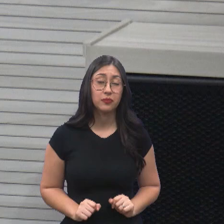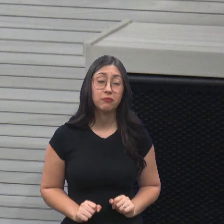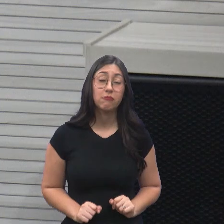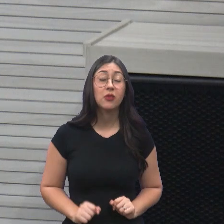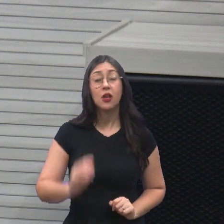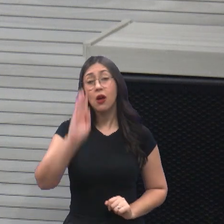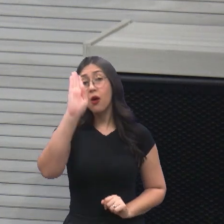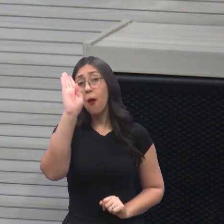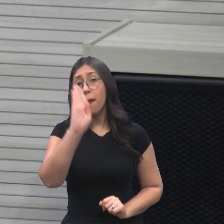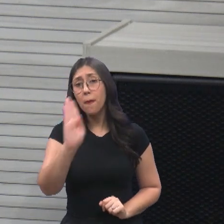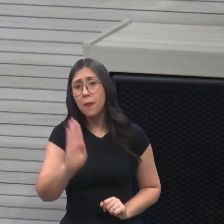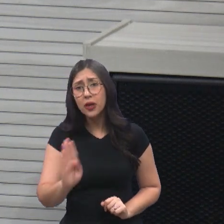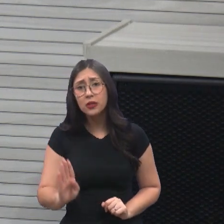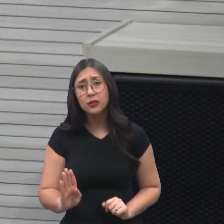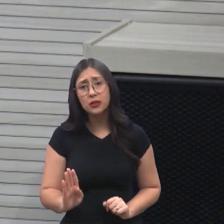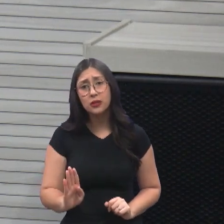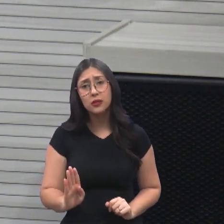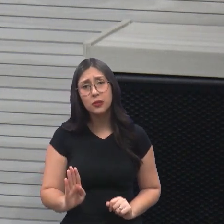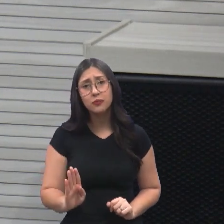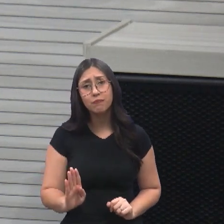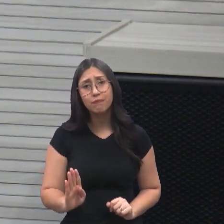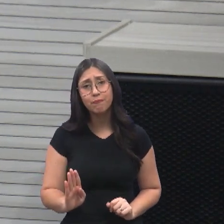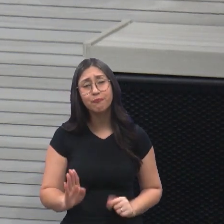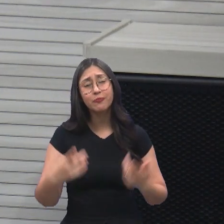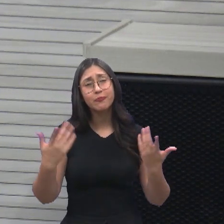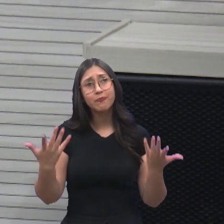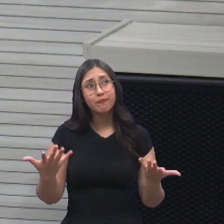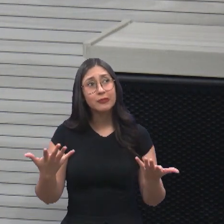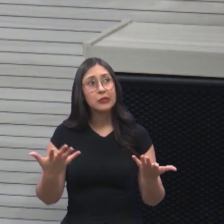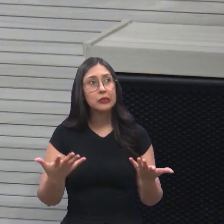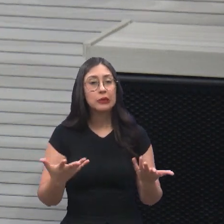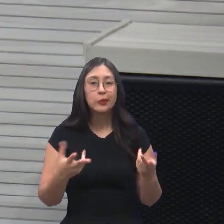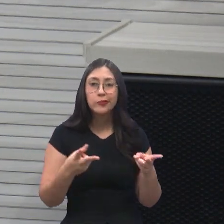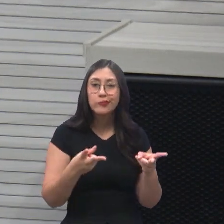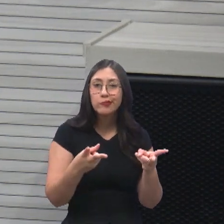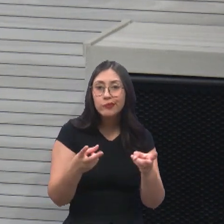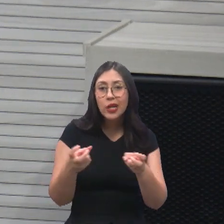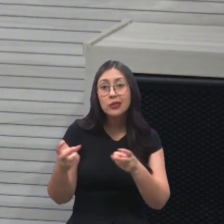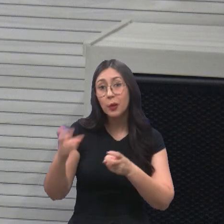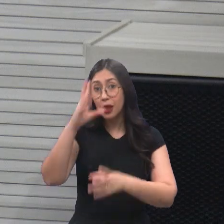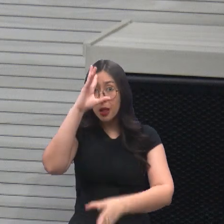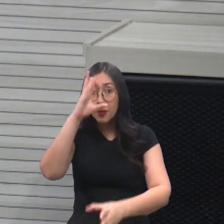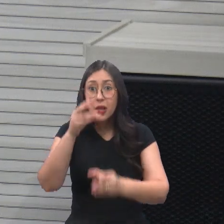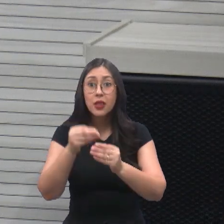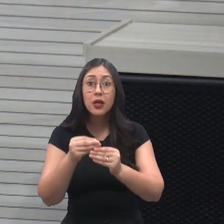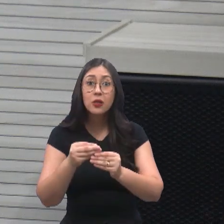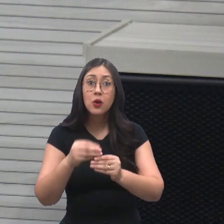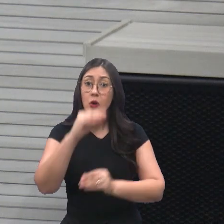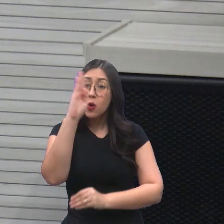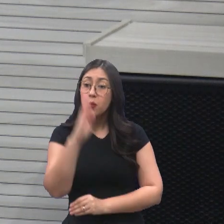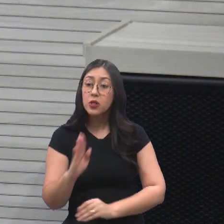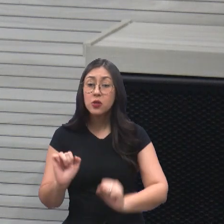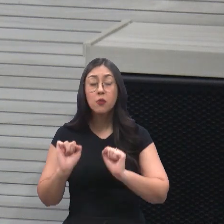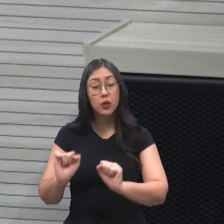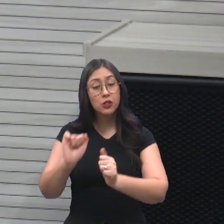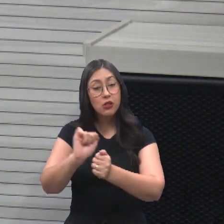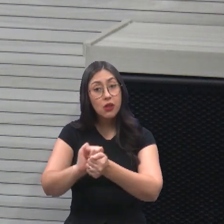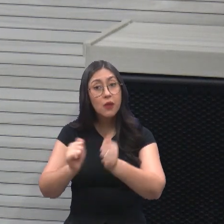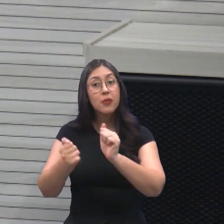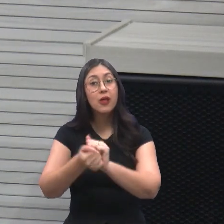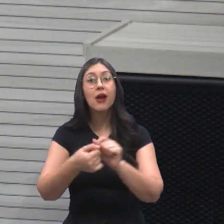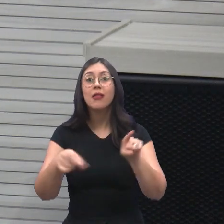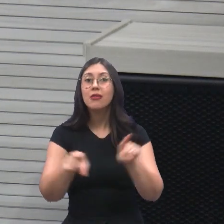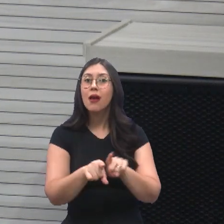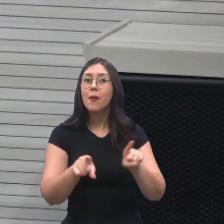tendo ou seja, entendendo o que os Estados Unidos quer, o Brasil pode se adequar e também fazer o nosso